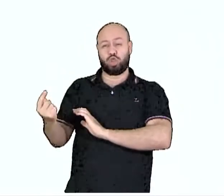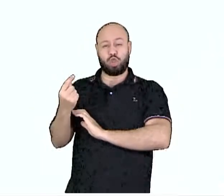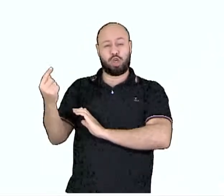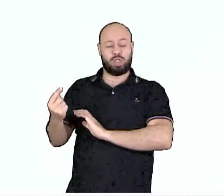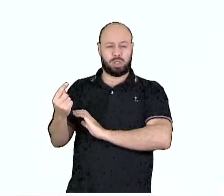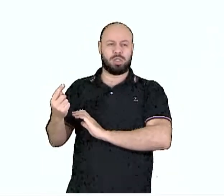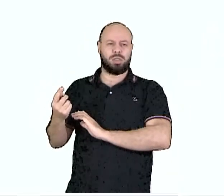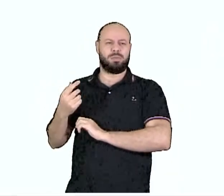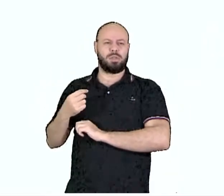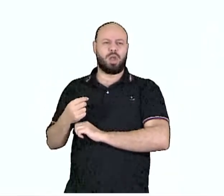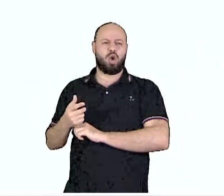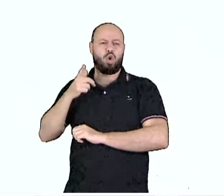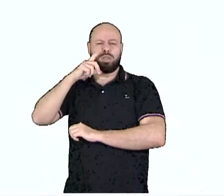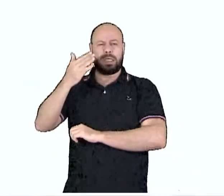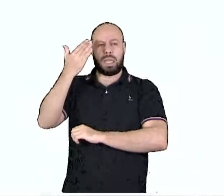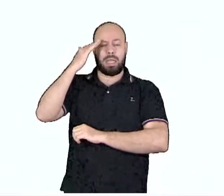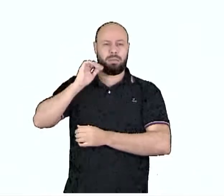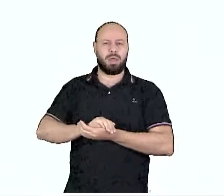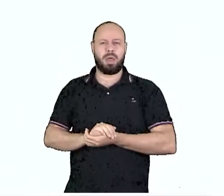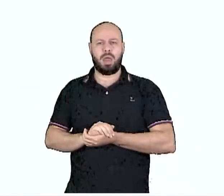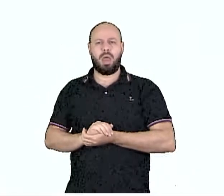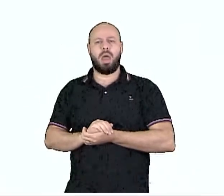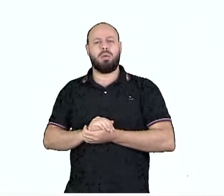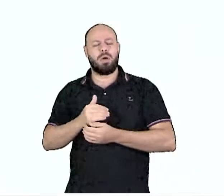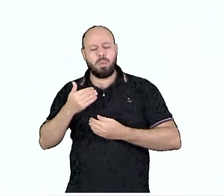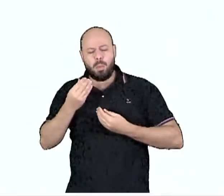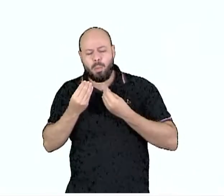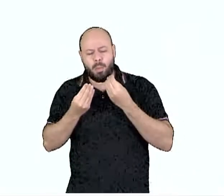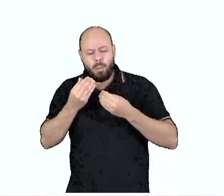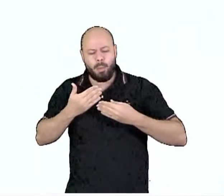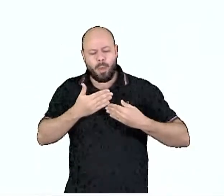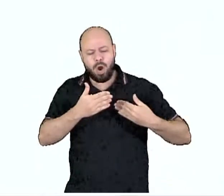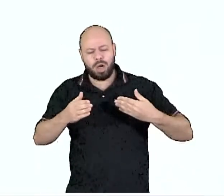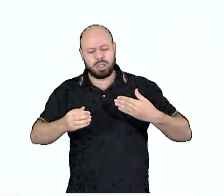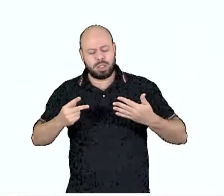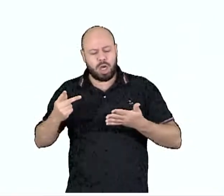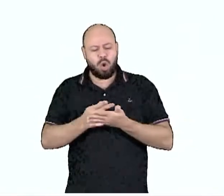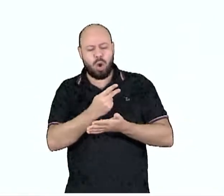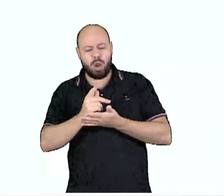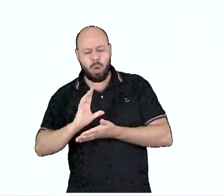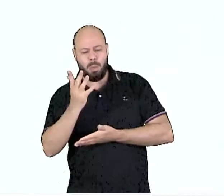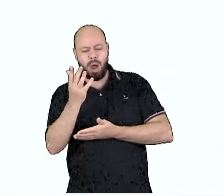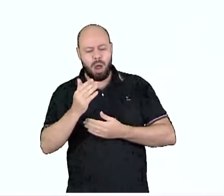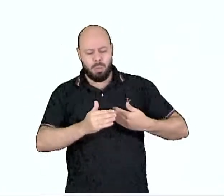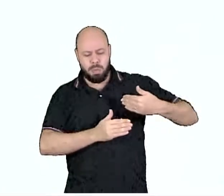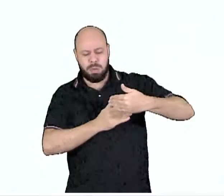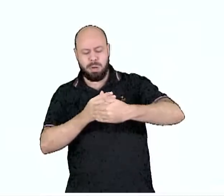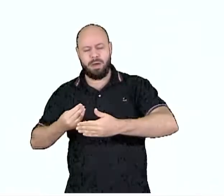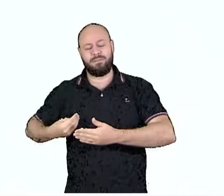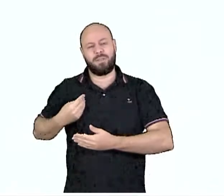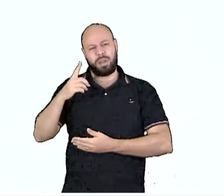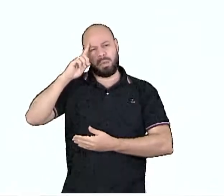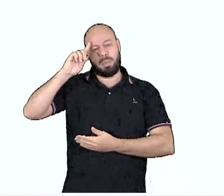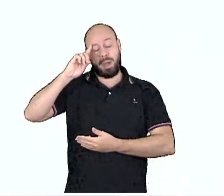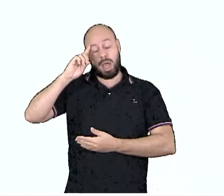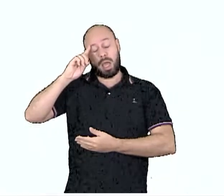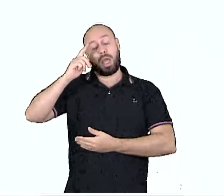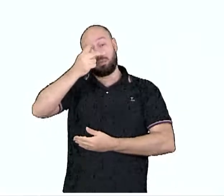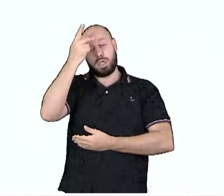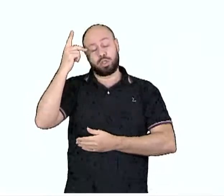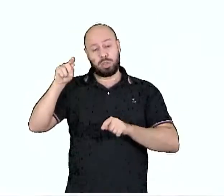situar, documentar, mostrar a evolução e caracterizar uma situação real e as pessoas que vivem. A